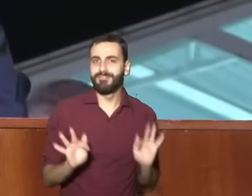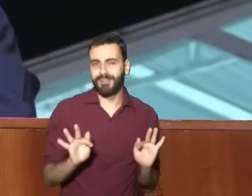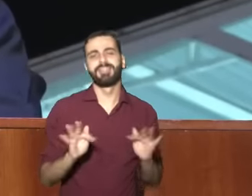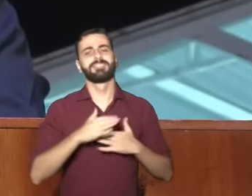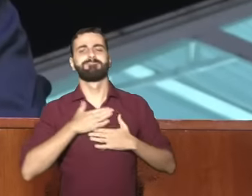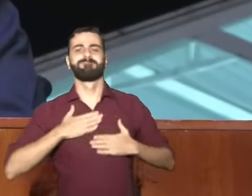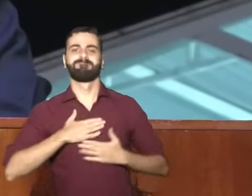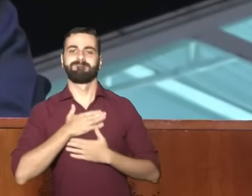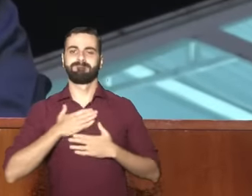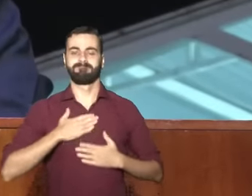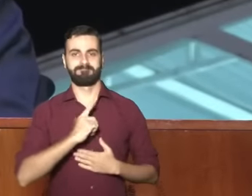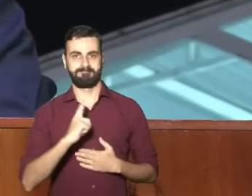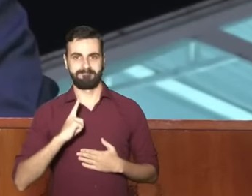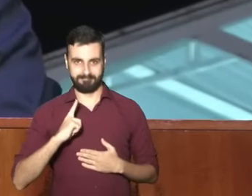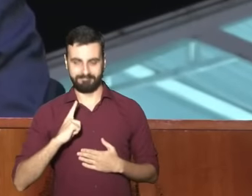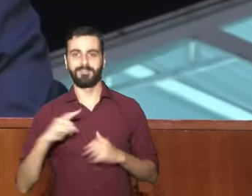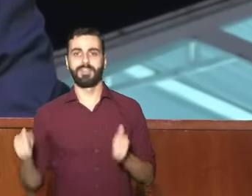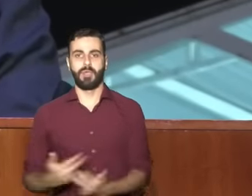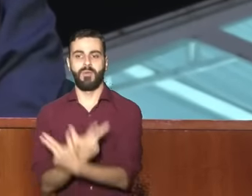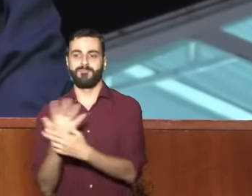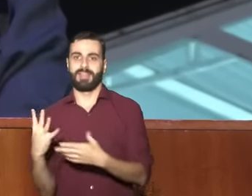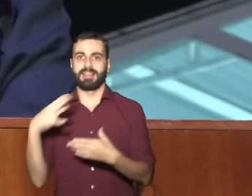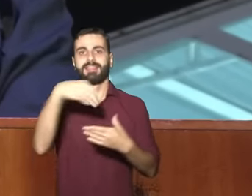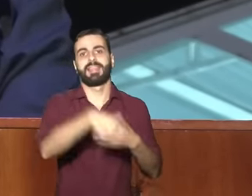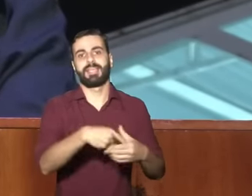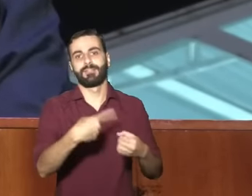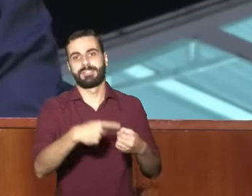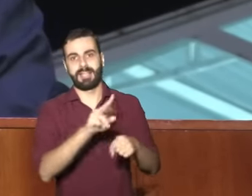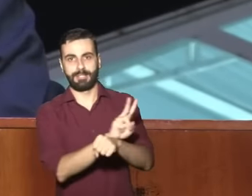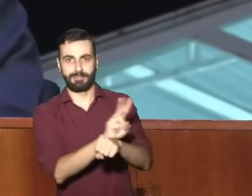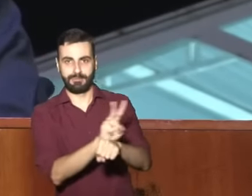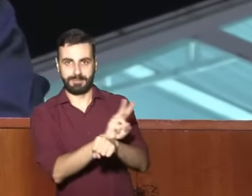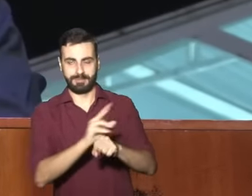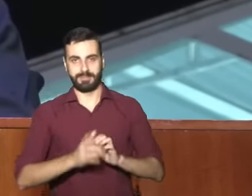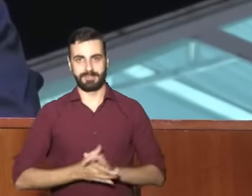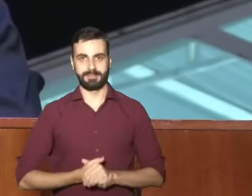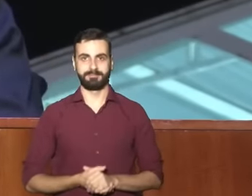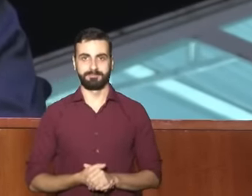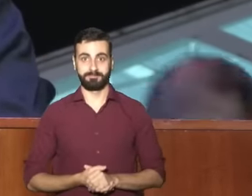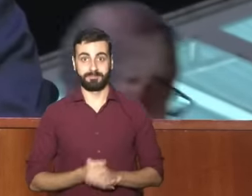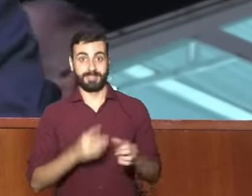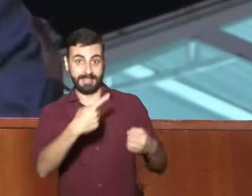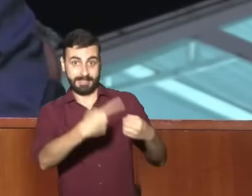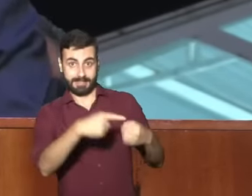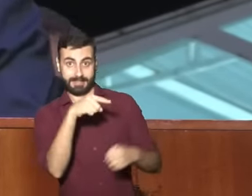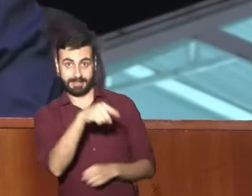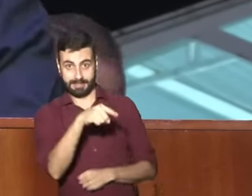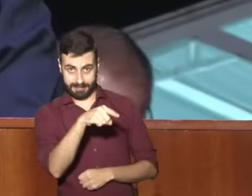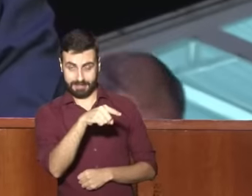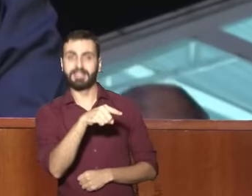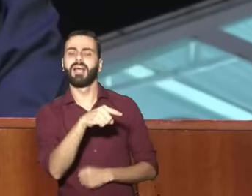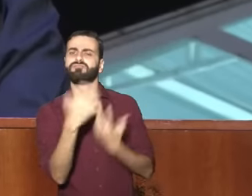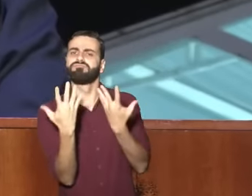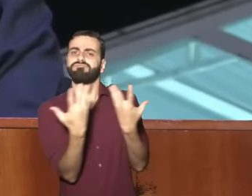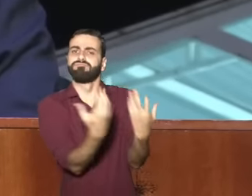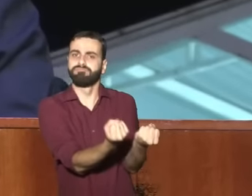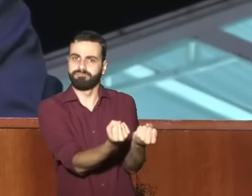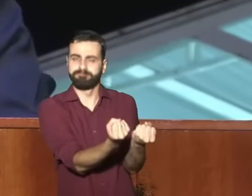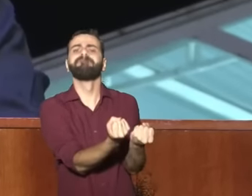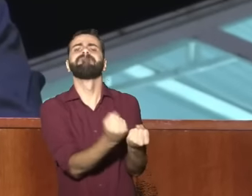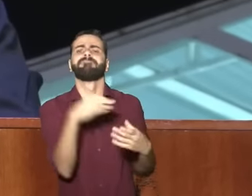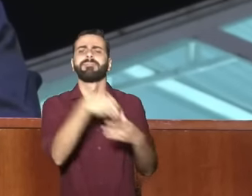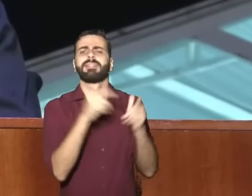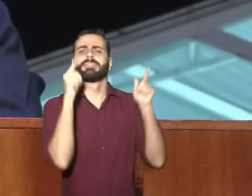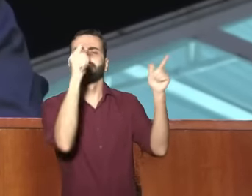a satisfação em ter a UFV como seu grande orgulho. Essa cidade que nos recebeu em